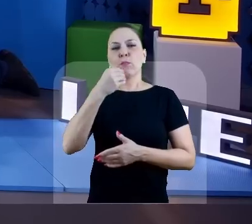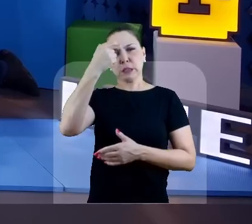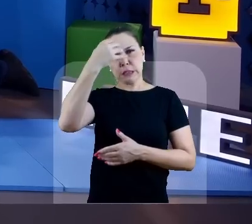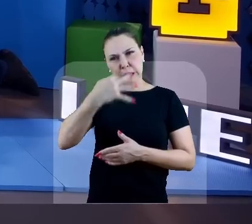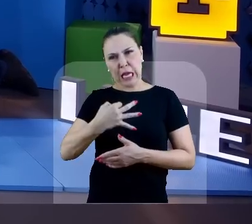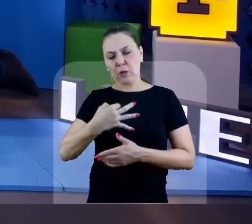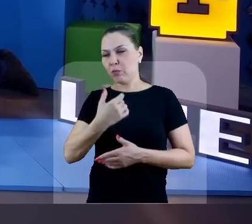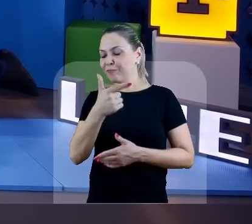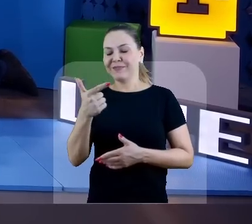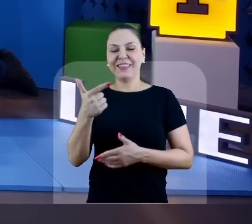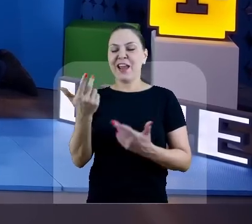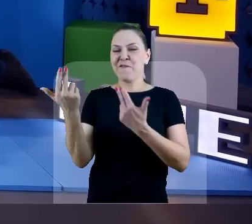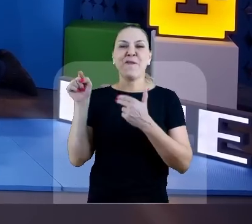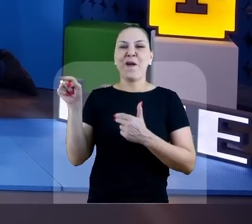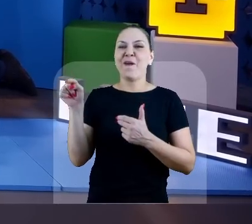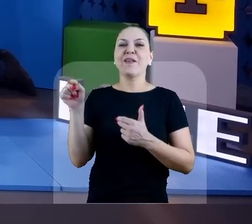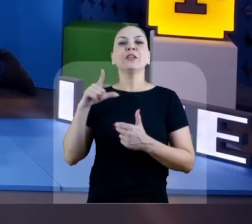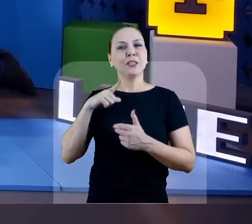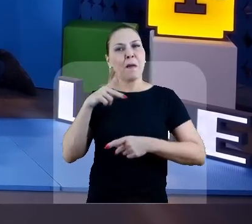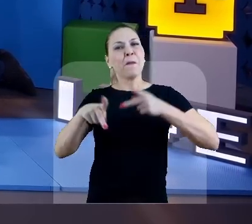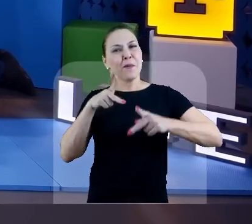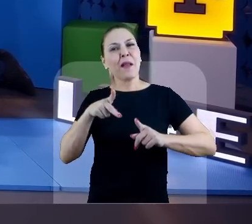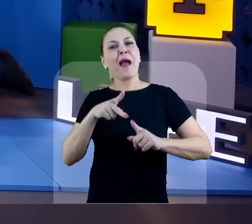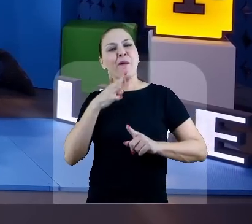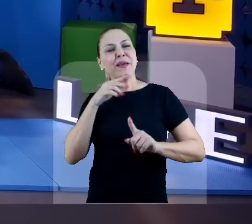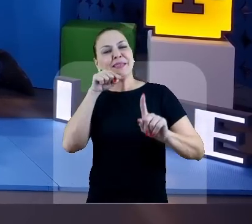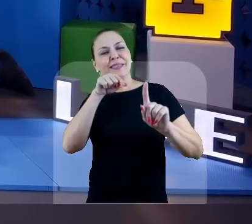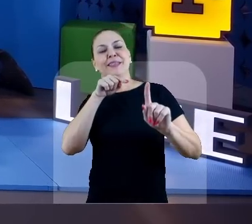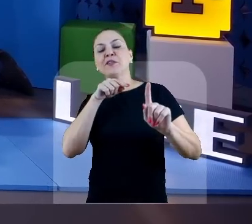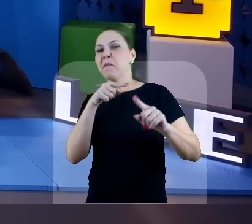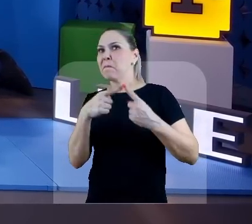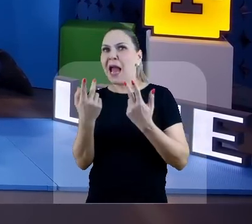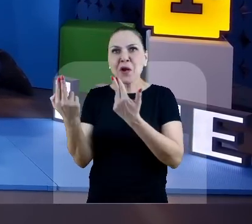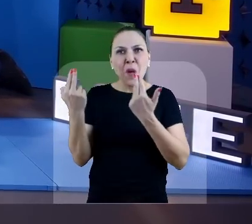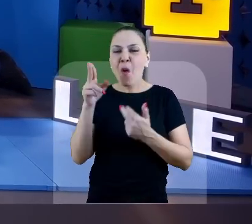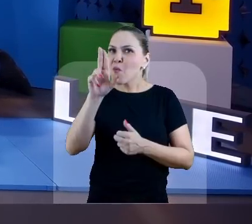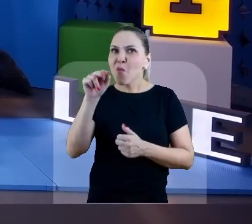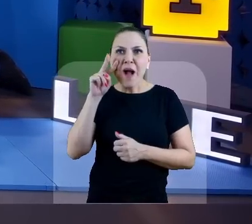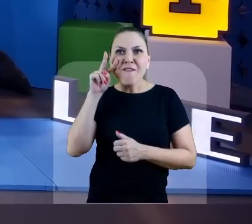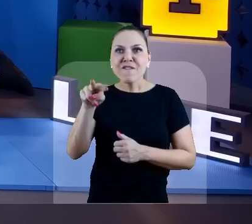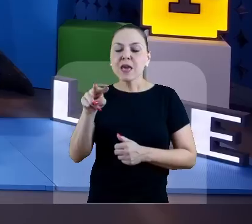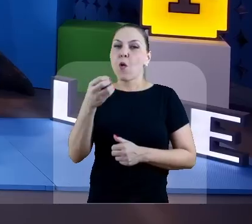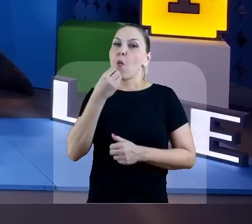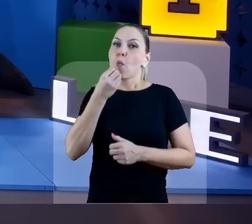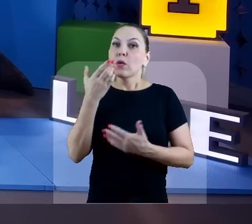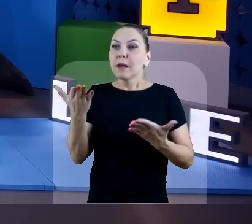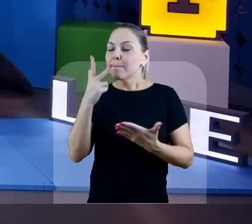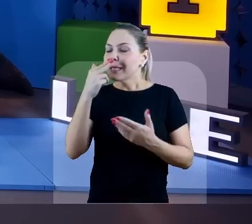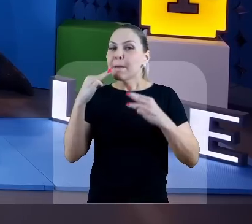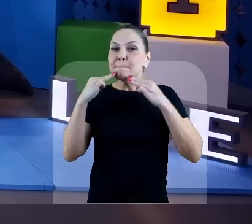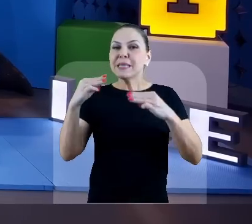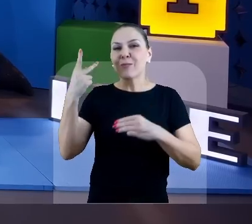homem sério. E tinha popularidade. E ele teve essa oportunidade, quer dizer, isso